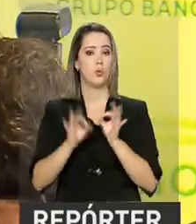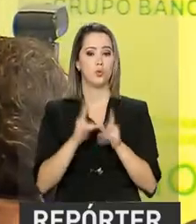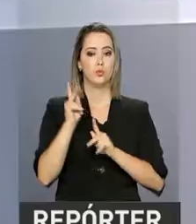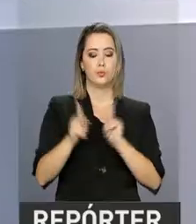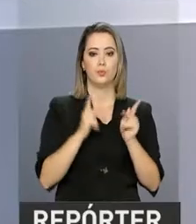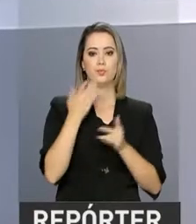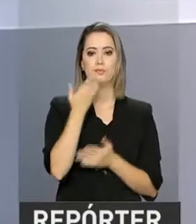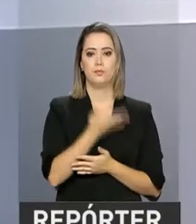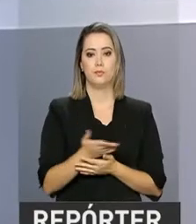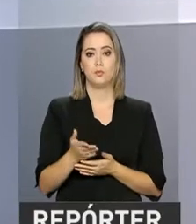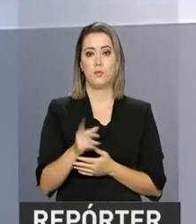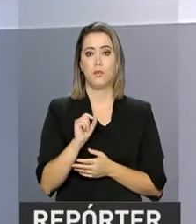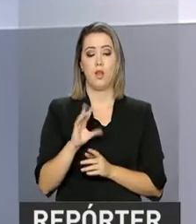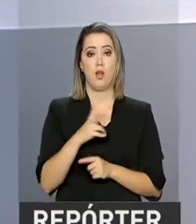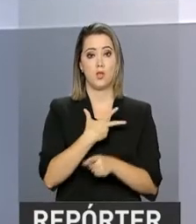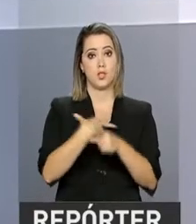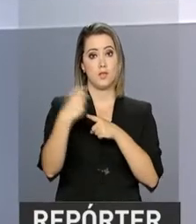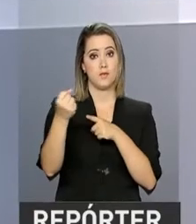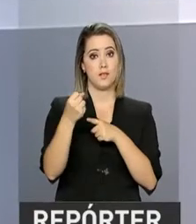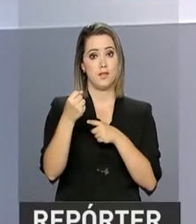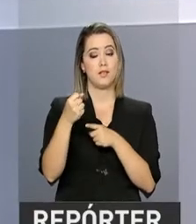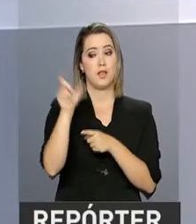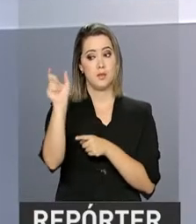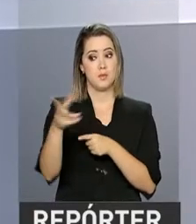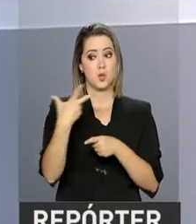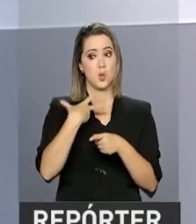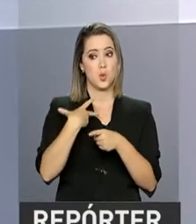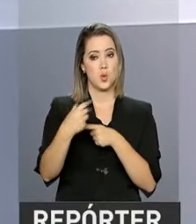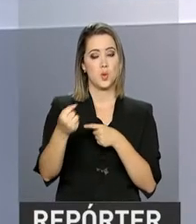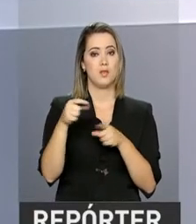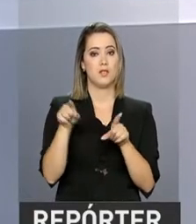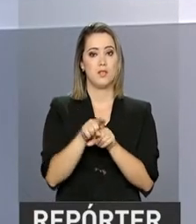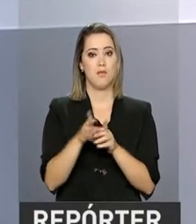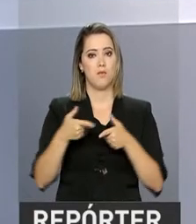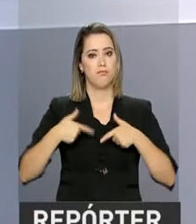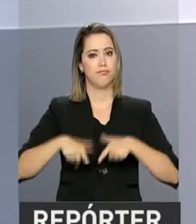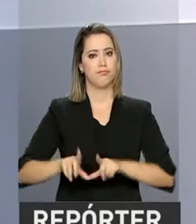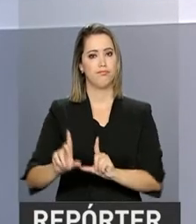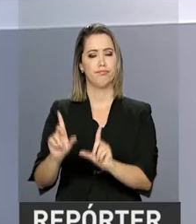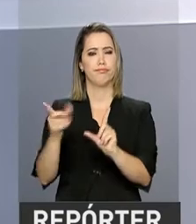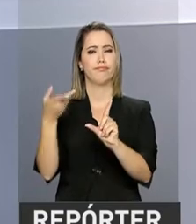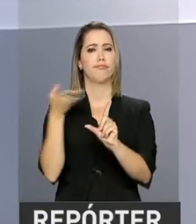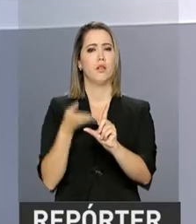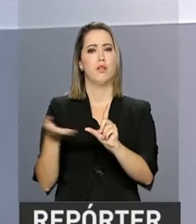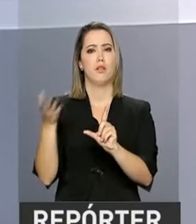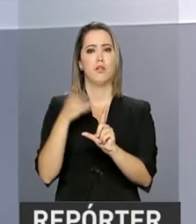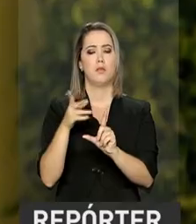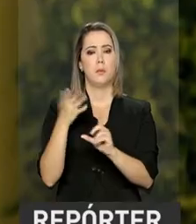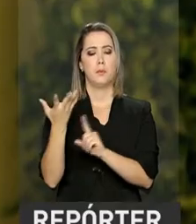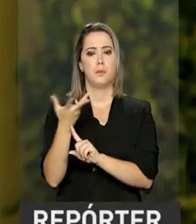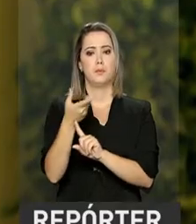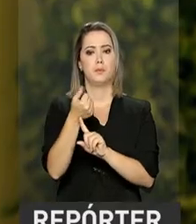popular os vencedores receberão troféu feito pelo artista plástico darlan rosa